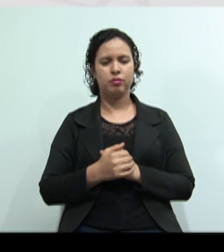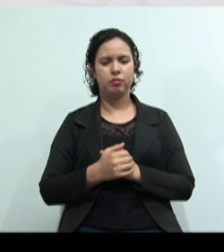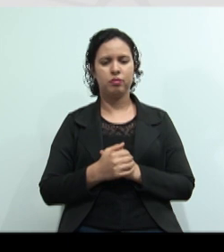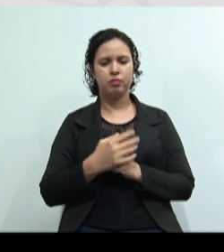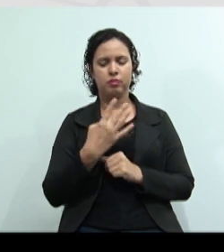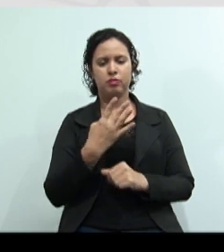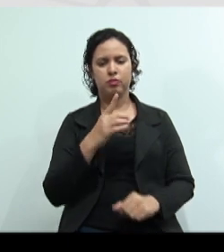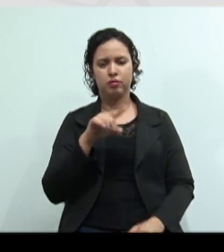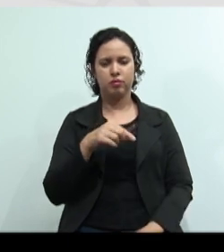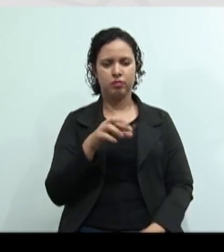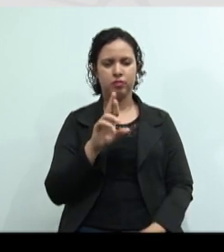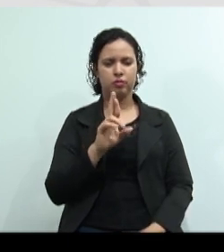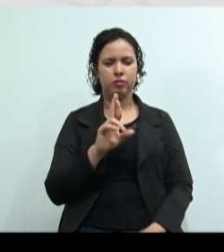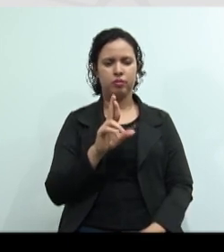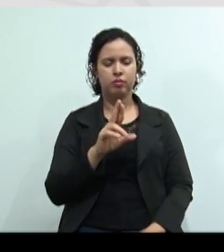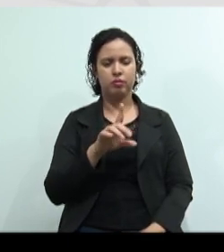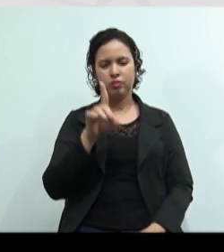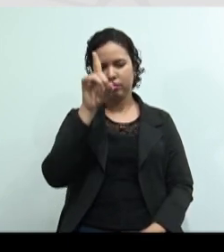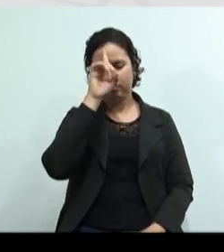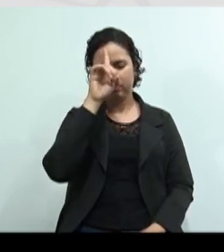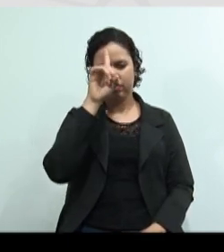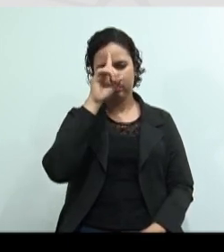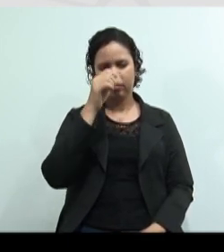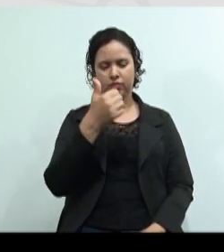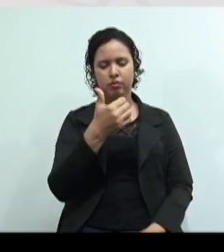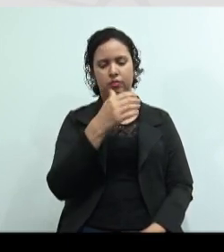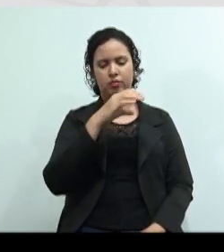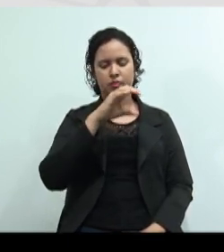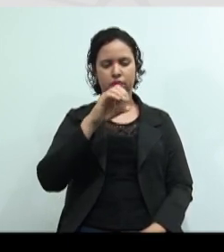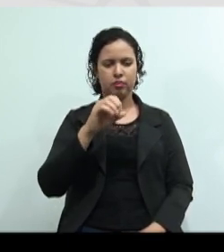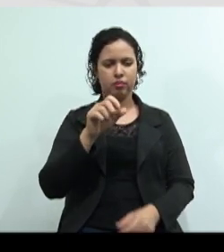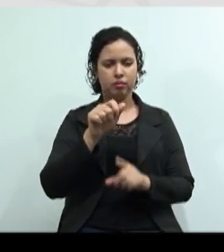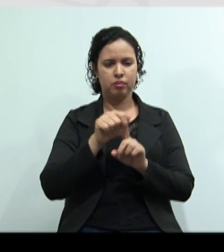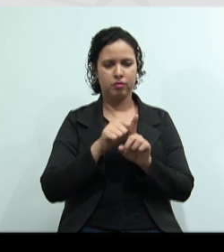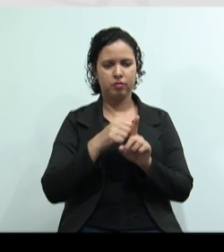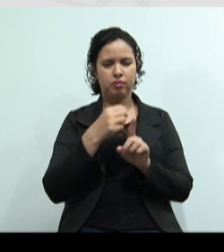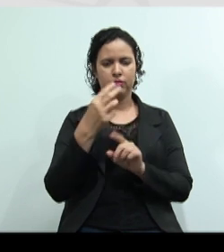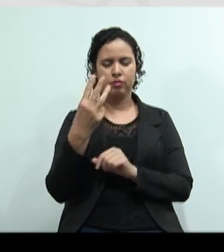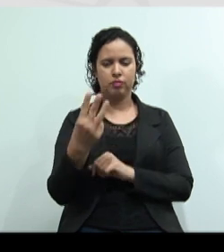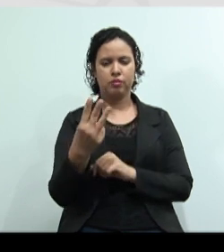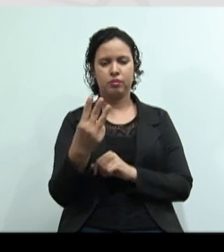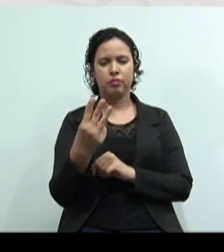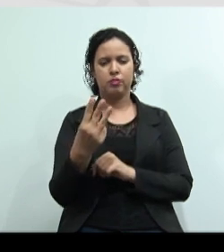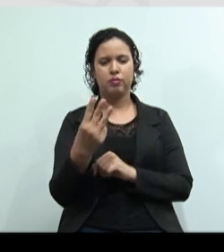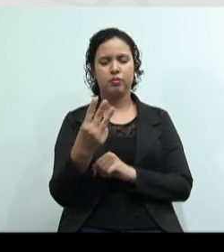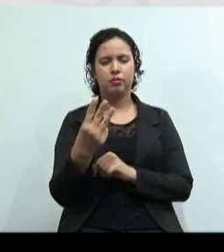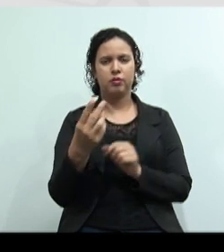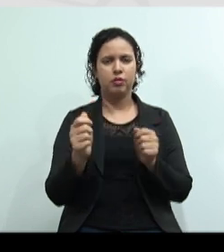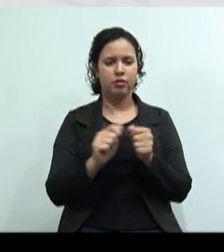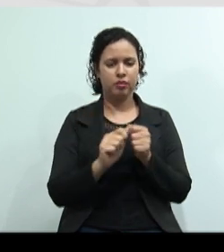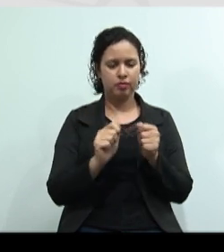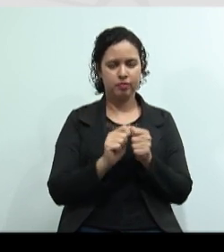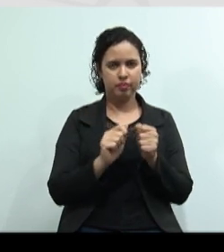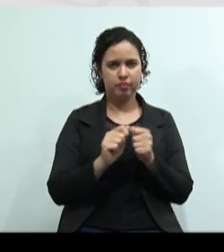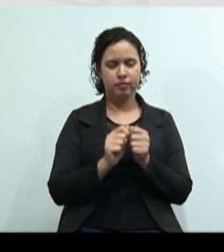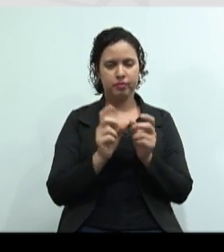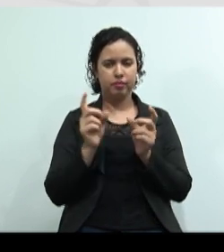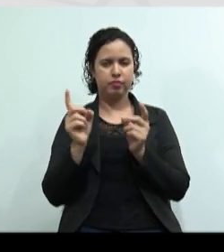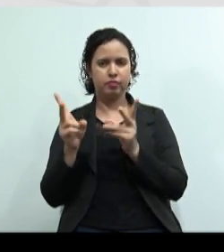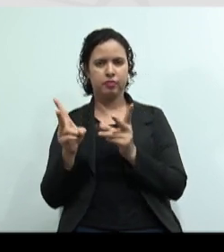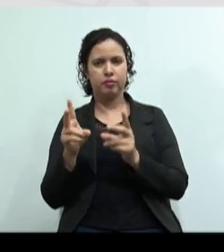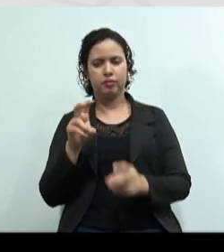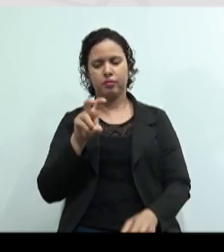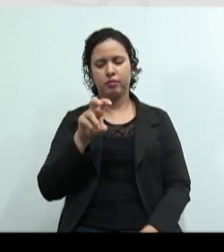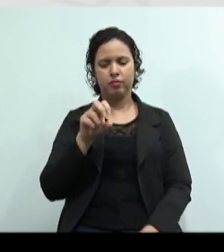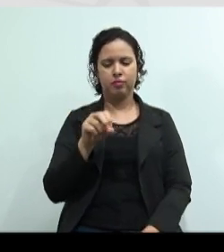R$4,00, 320. Aí, no dia 10/3, eu fiz o quê? Eu produzi e vendi 50 pudins.